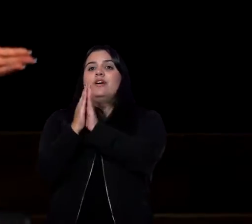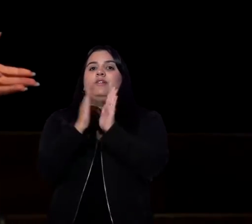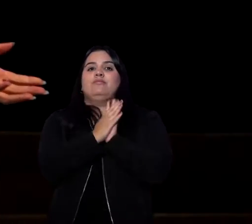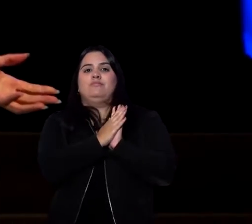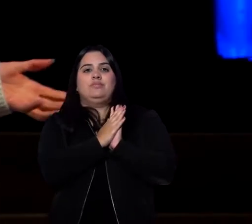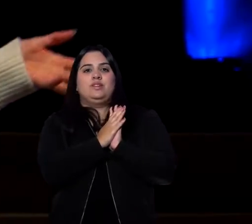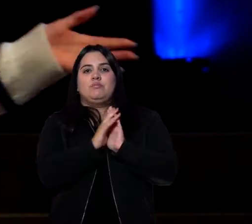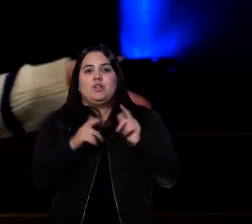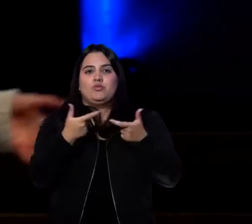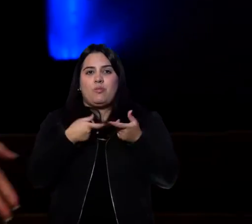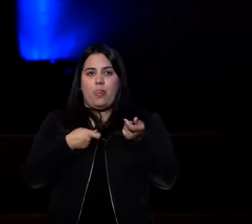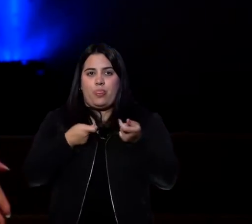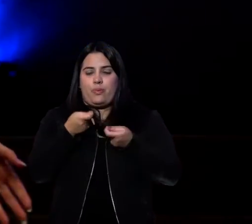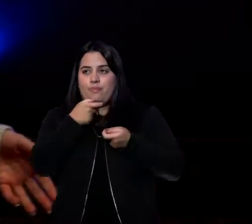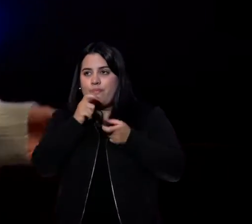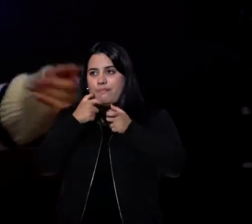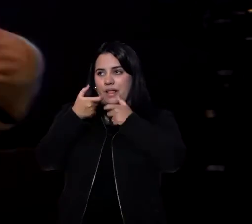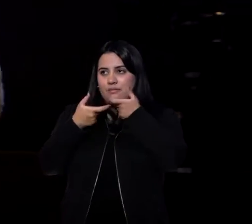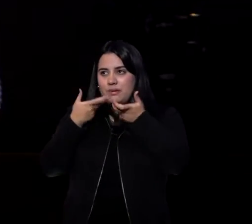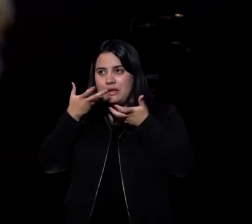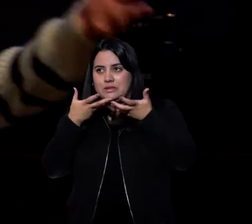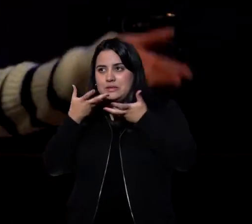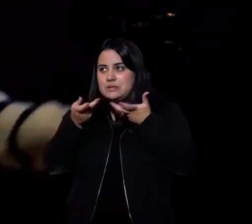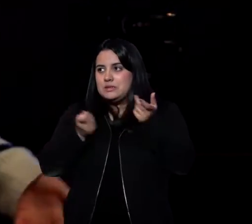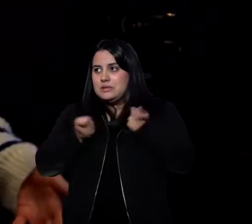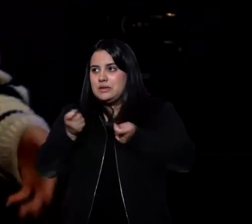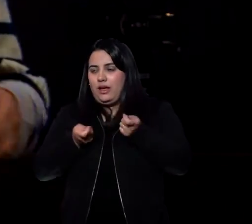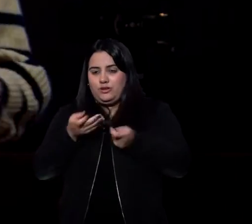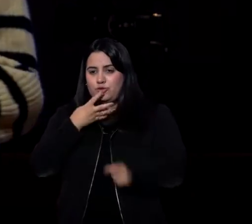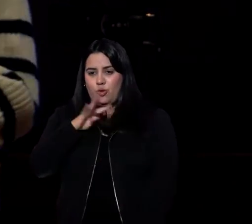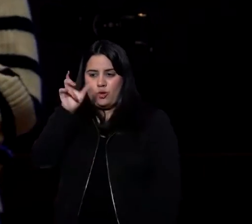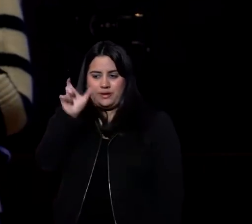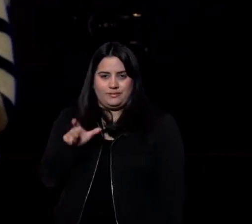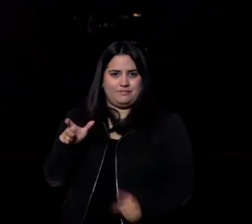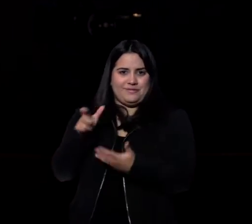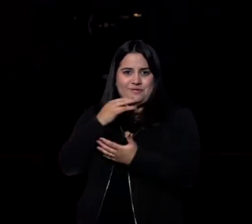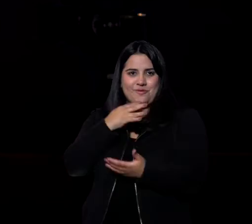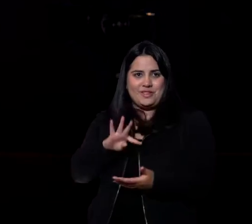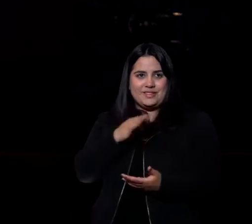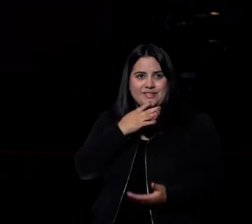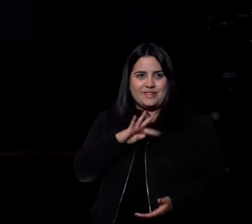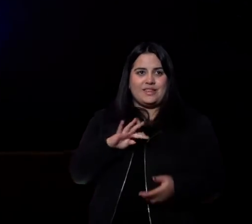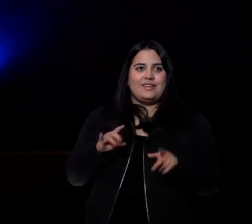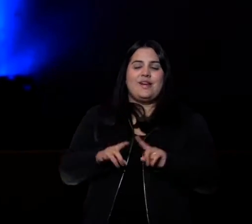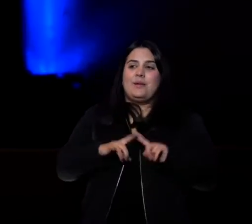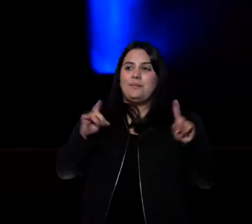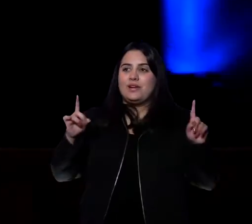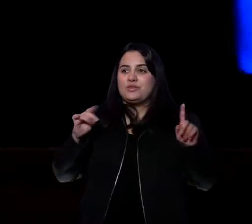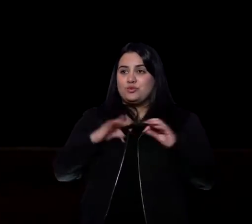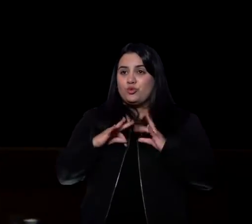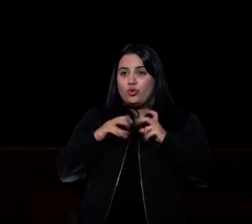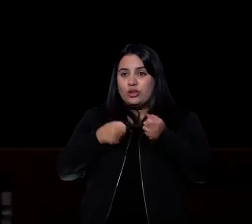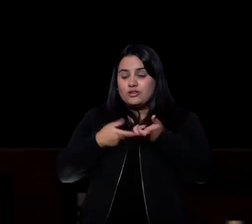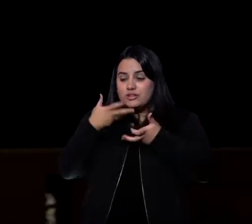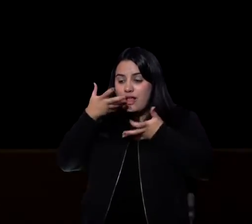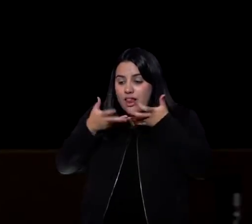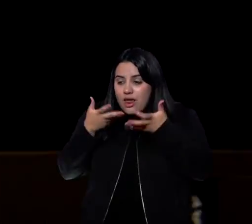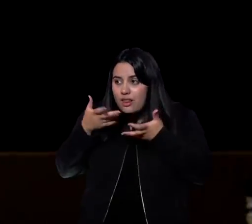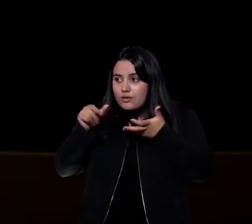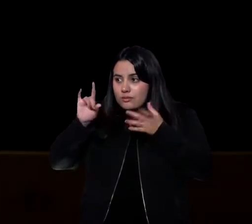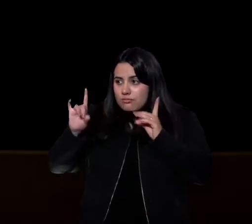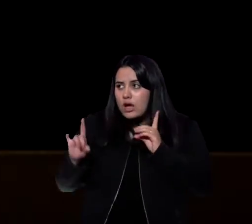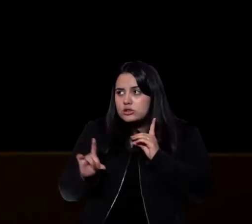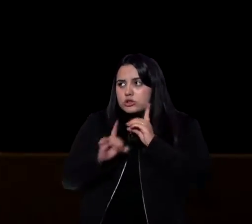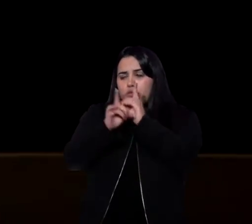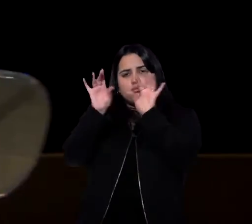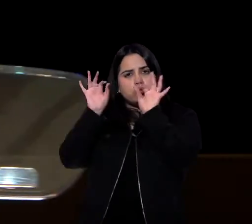muito controle das palavras que a gente estava falando. Tipo, a gente nem conhecia as pessoas, mas, cara, tudo que a gente falava ia de encontro à vida daquelas